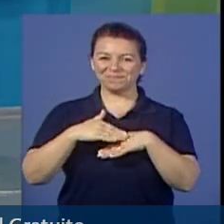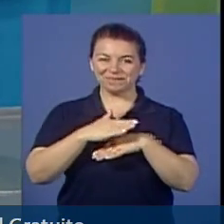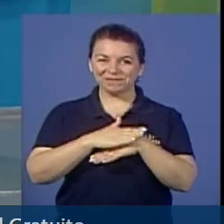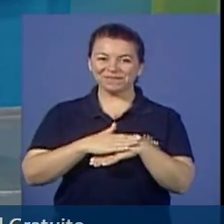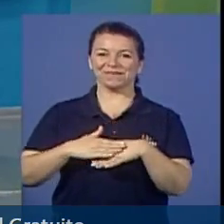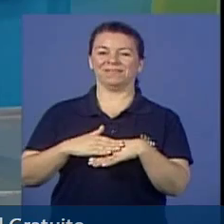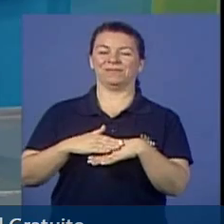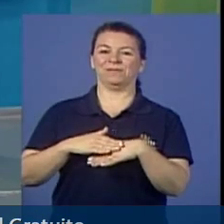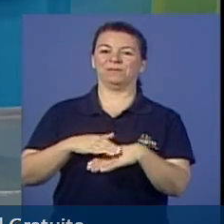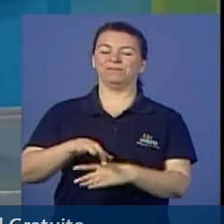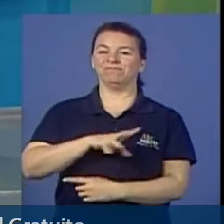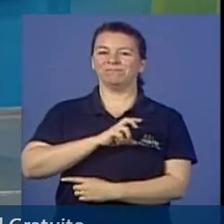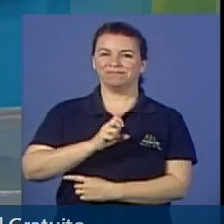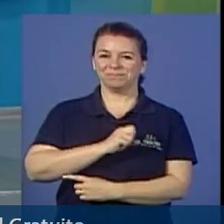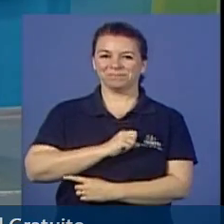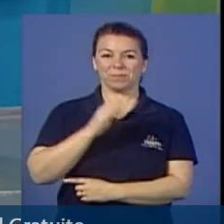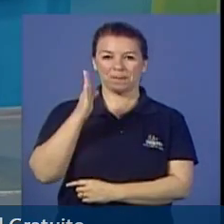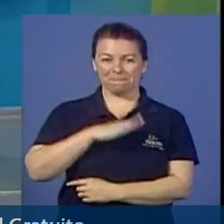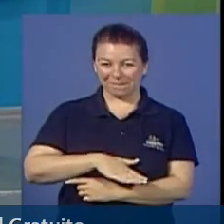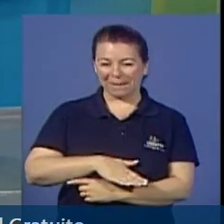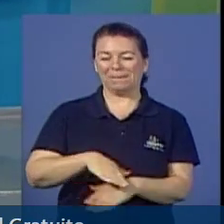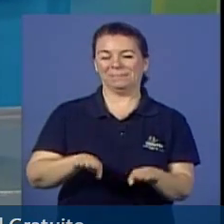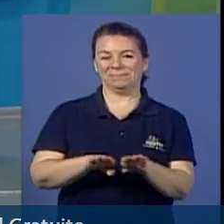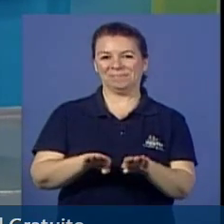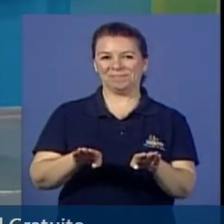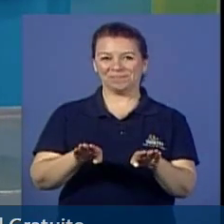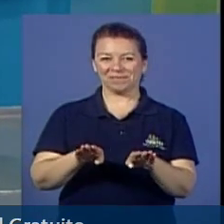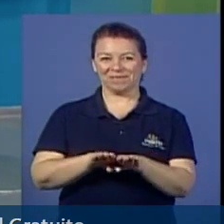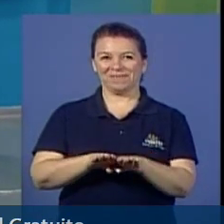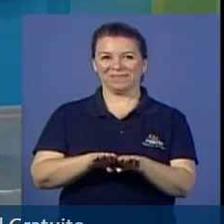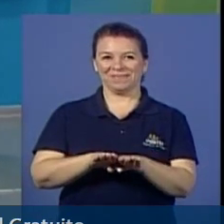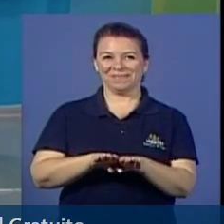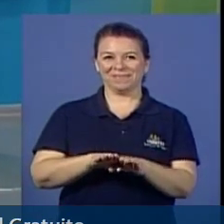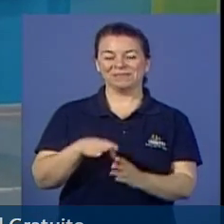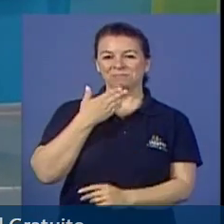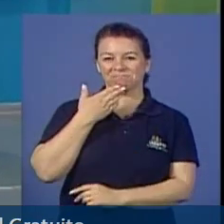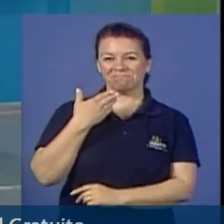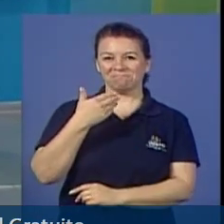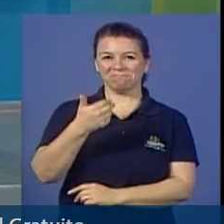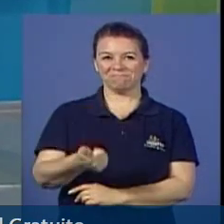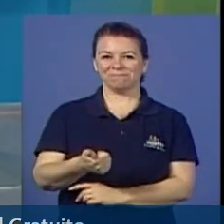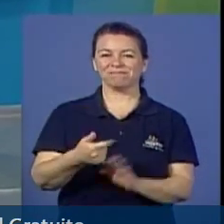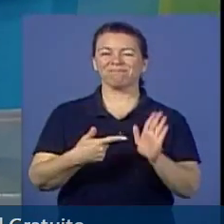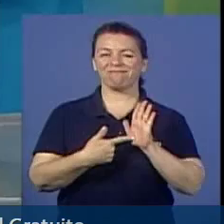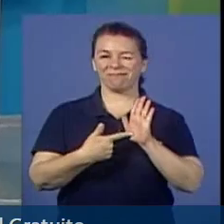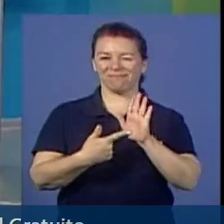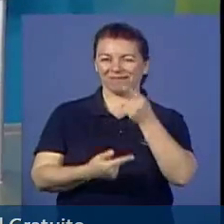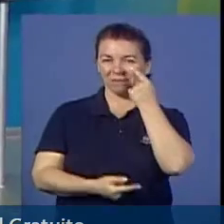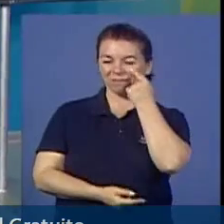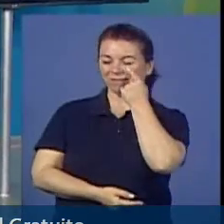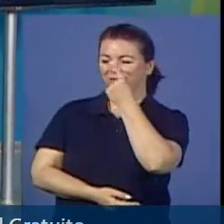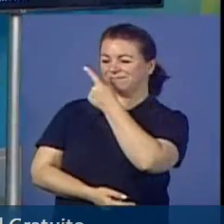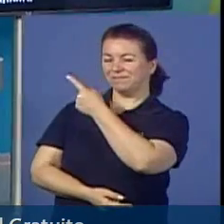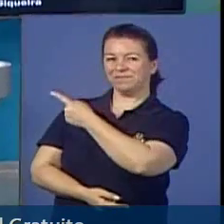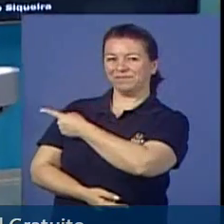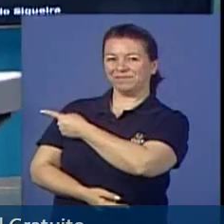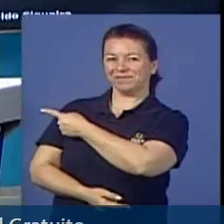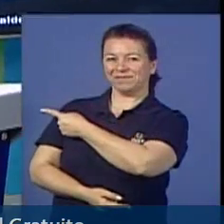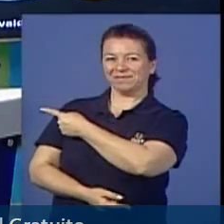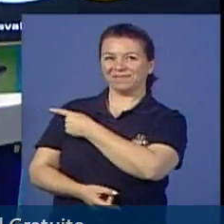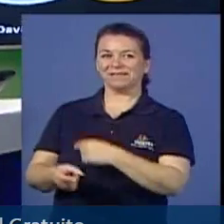adorado, malvado, nosso malvado favorito. Dá um close nele, gente, vê se não é o malvado favorito.